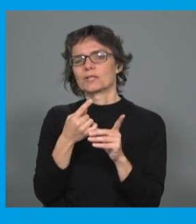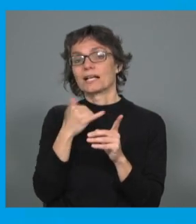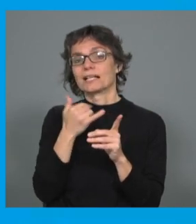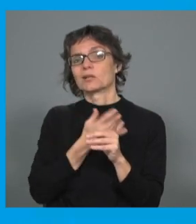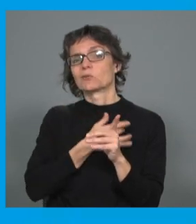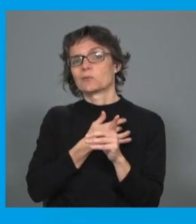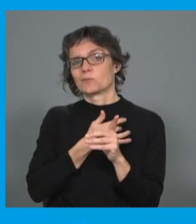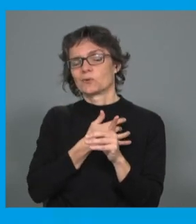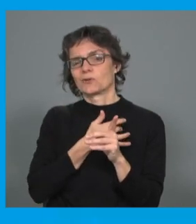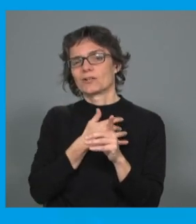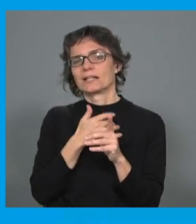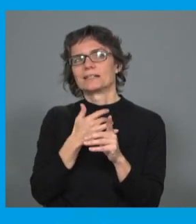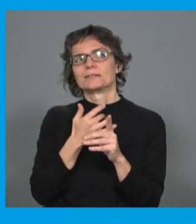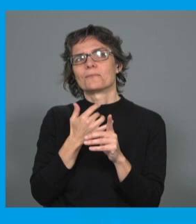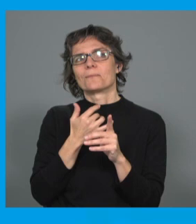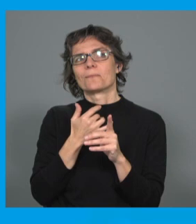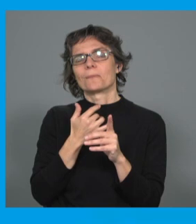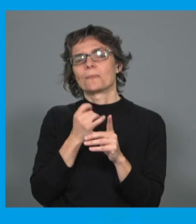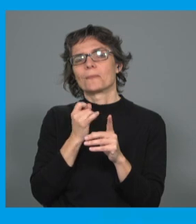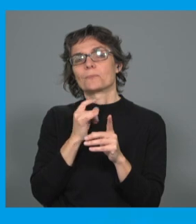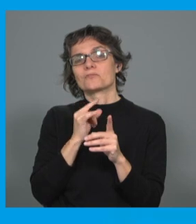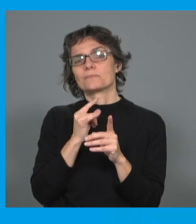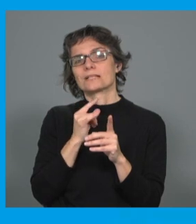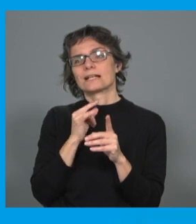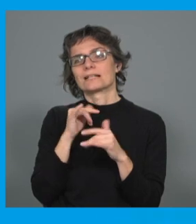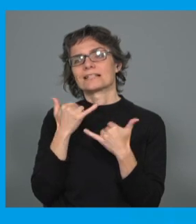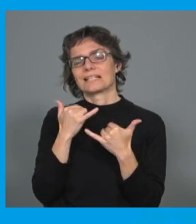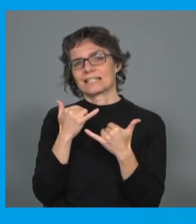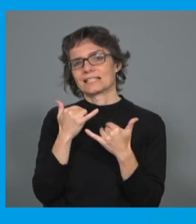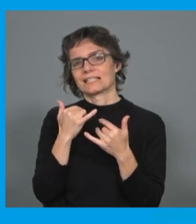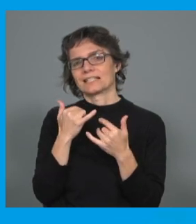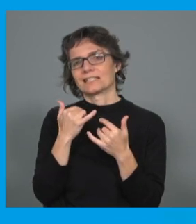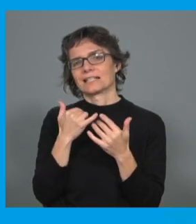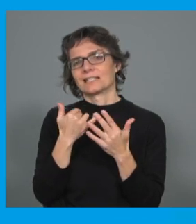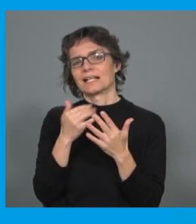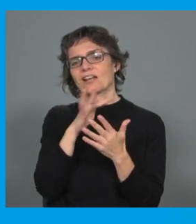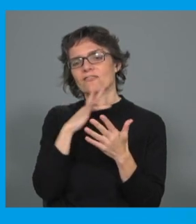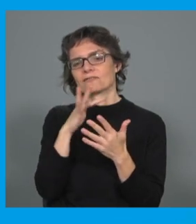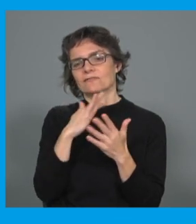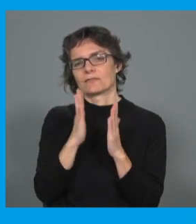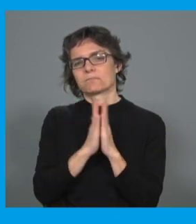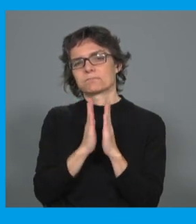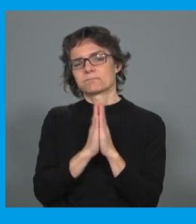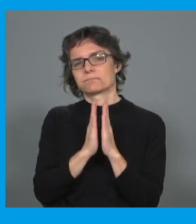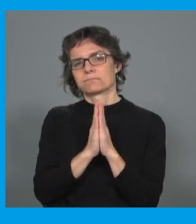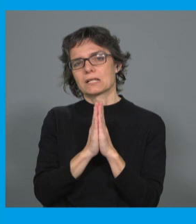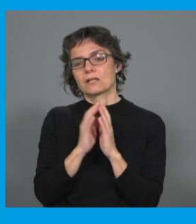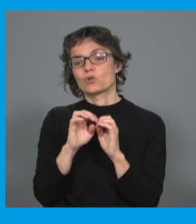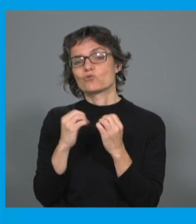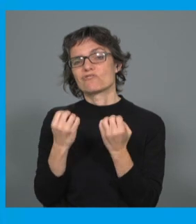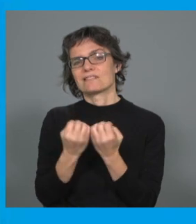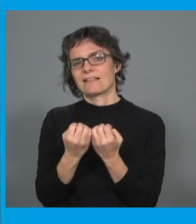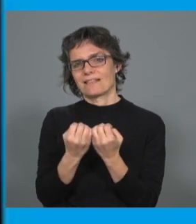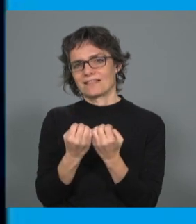e a questão da vivência em casado e em casado, enfim, em igreja, em família, em sociedade, é tão ou